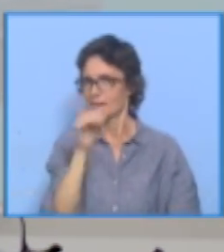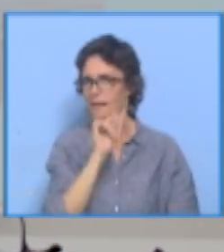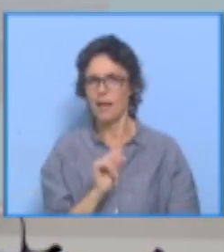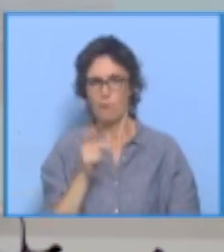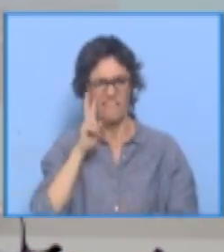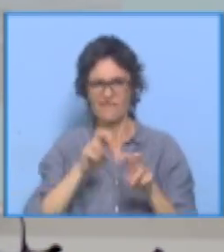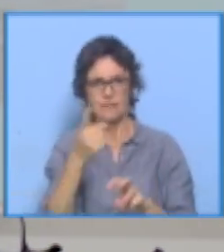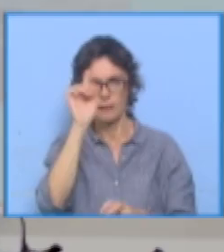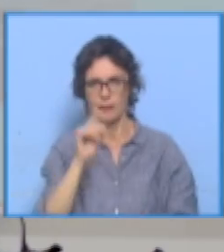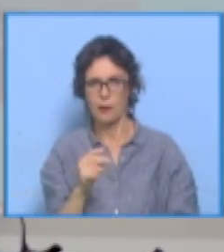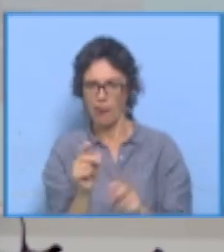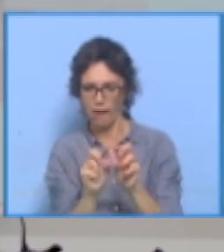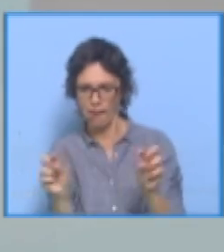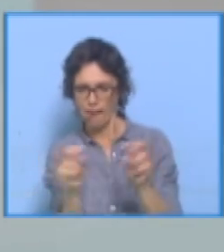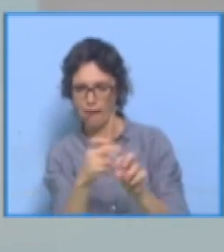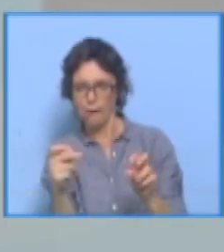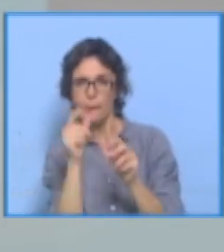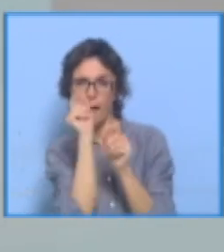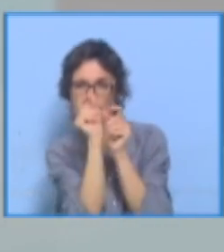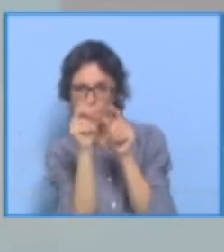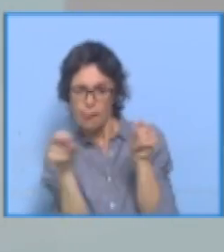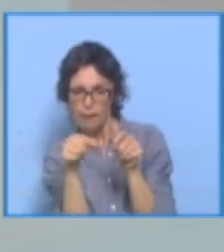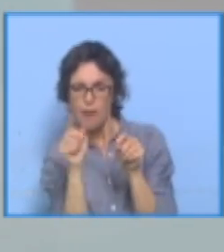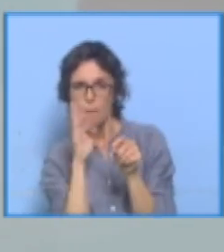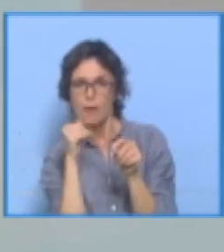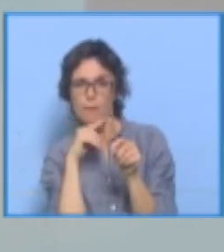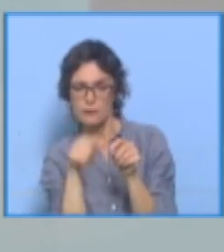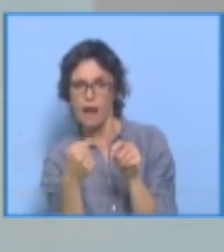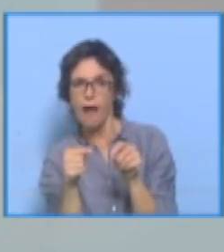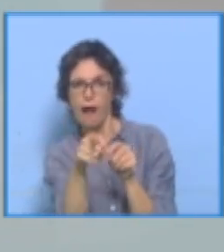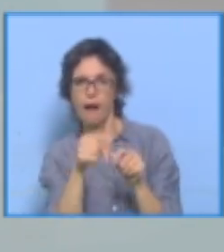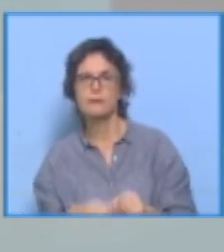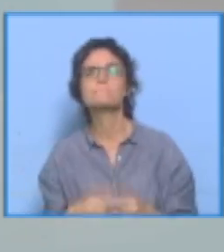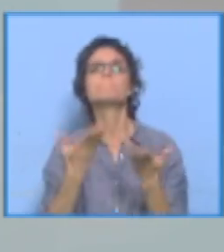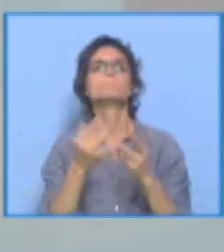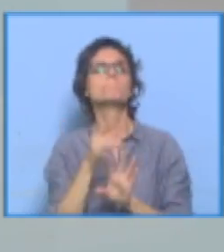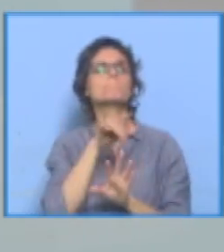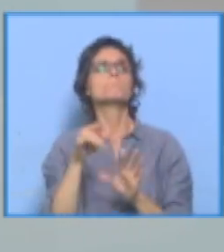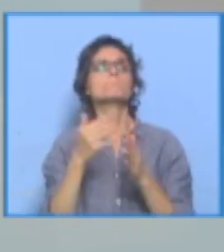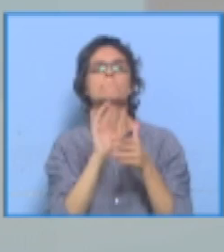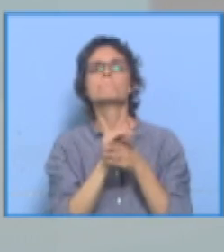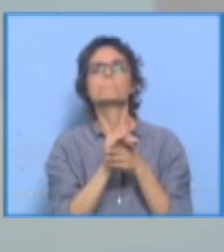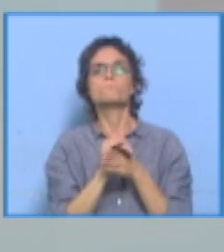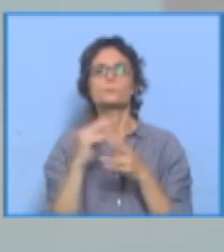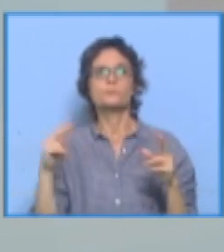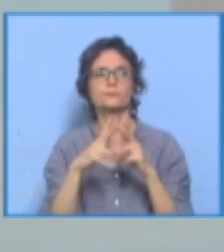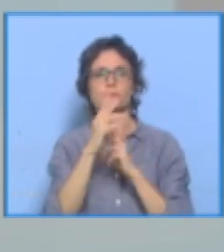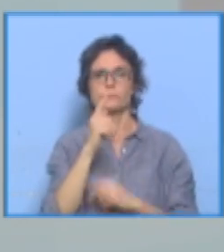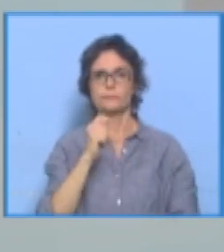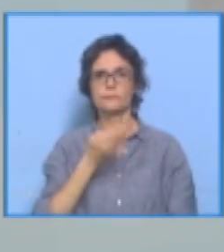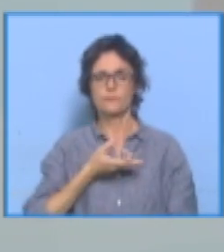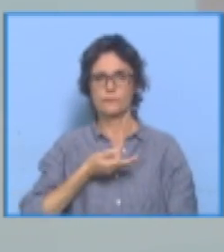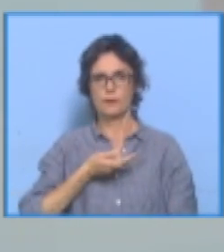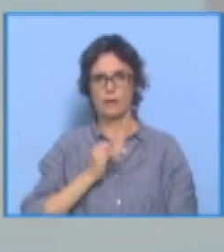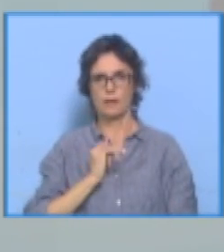pequeninas. Que lá está admitida essa possibilidade. Ainda nesta carta da Conferência Episcopal Portuguesa afirma-se